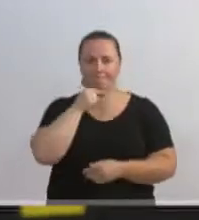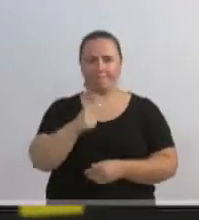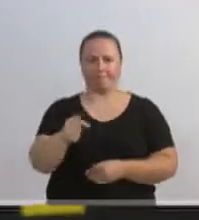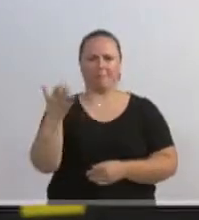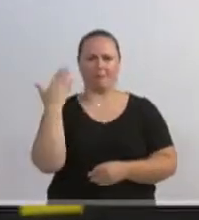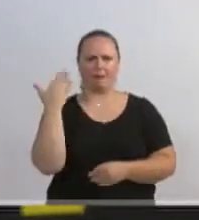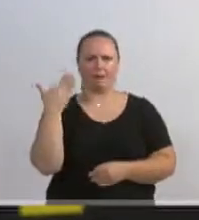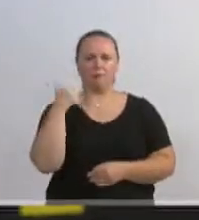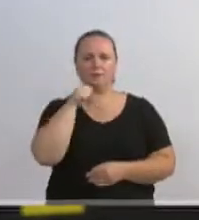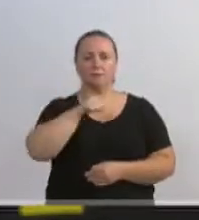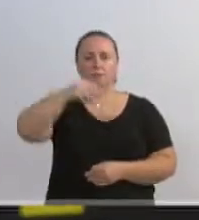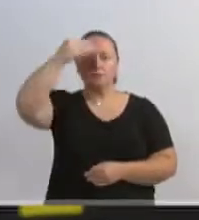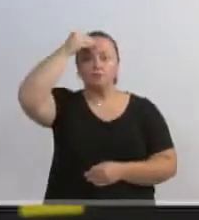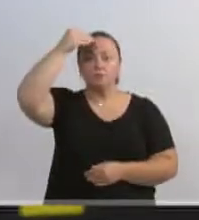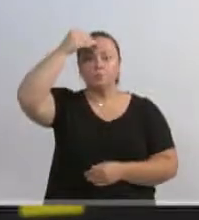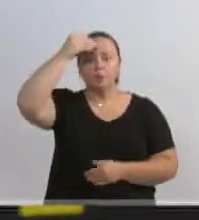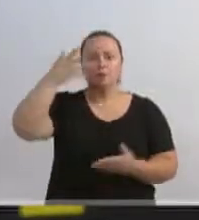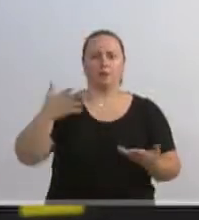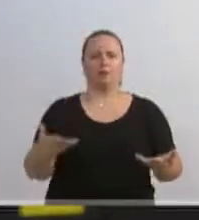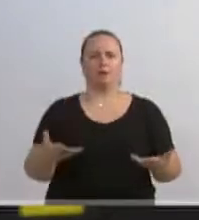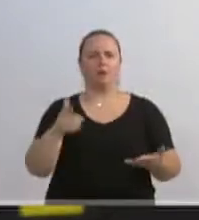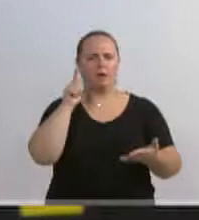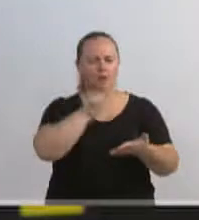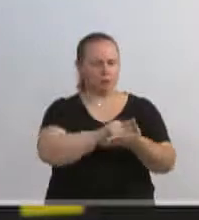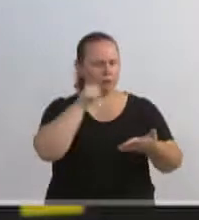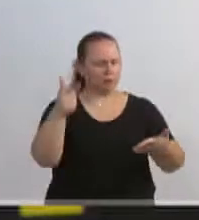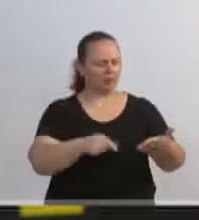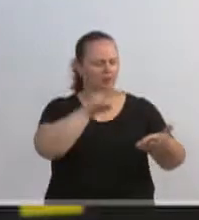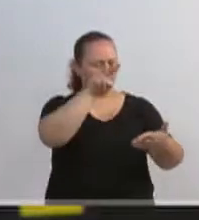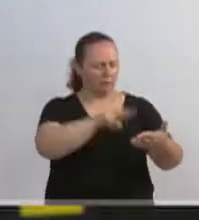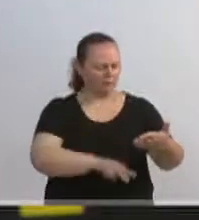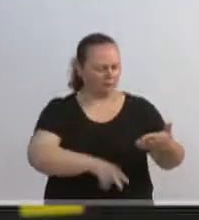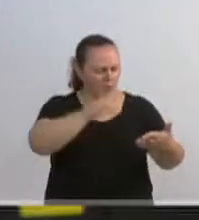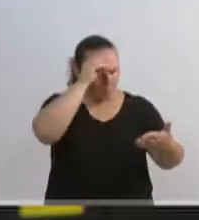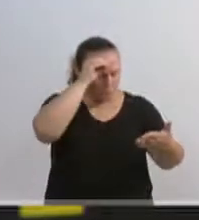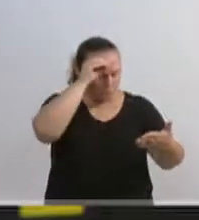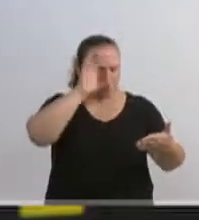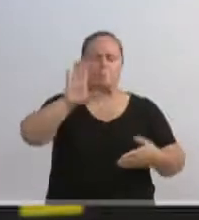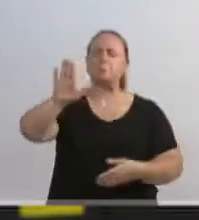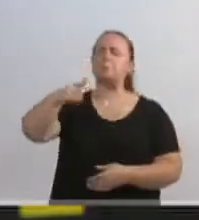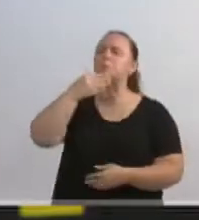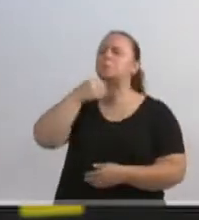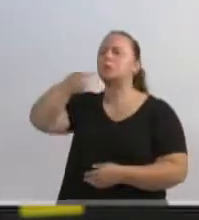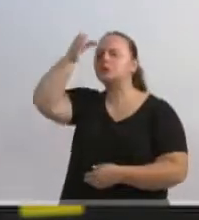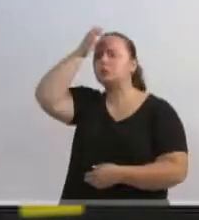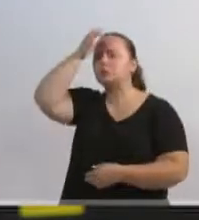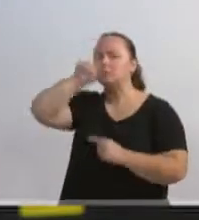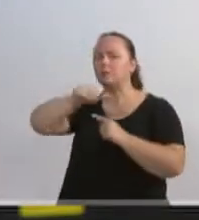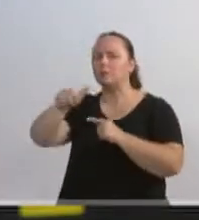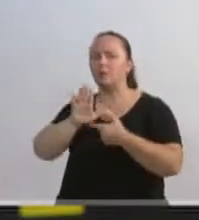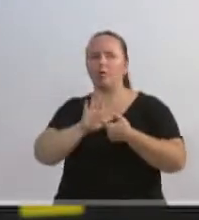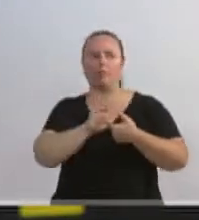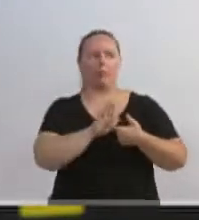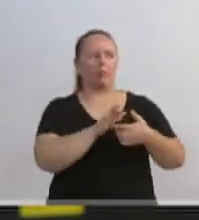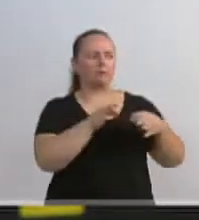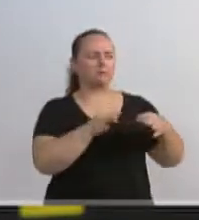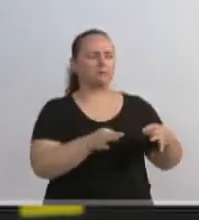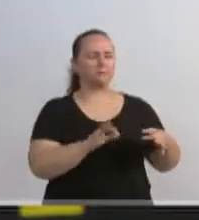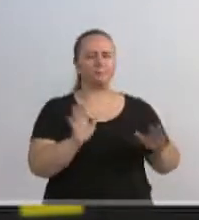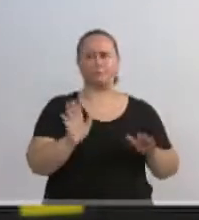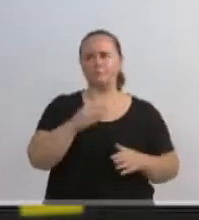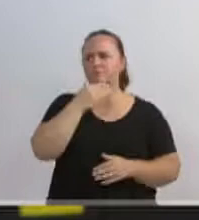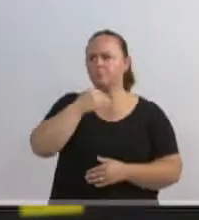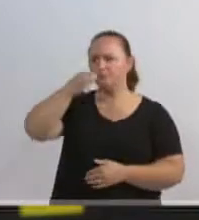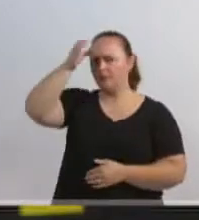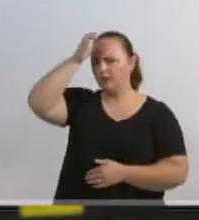sobrinha que não entendi ela viu no jornal achou que aquilo aí mostrei pela realmente a realidade se útil pelo que o